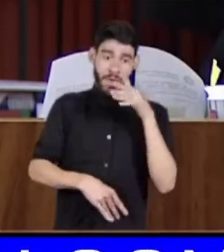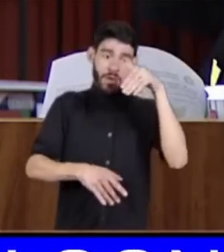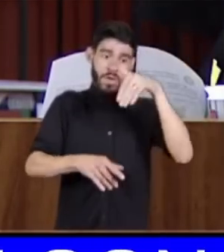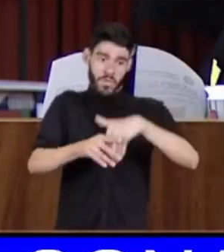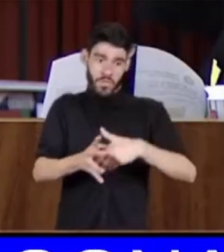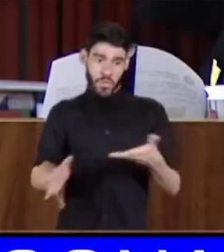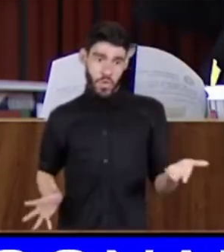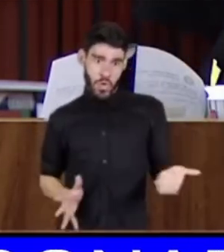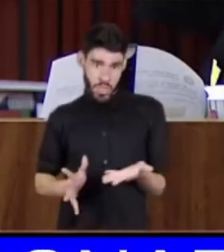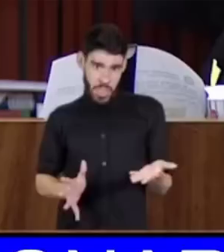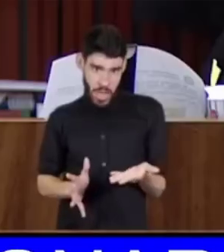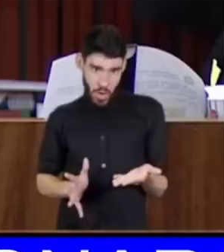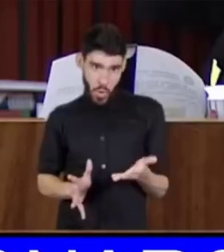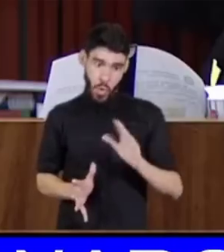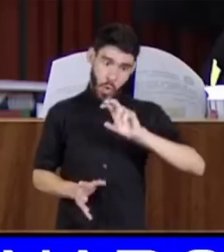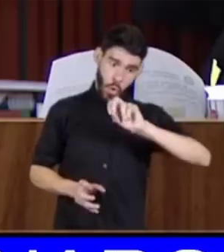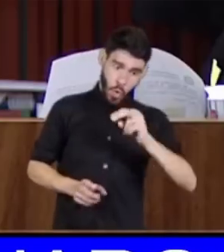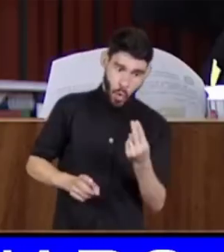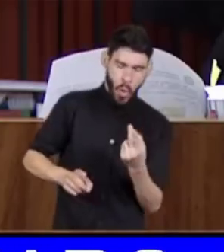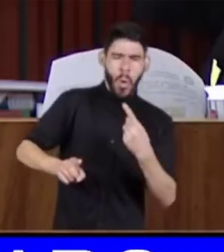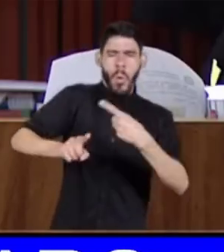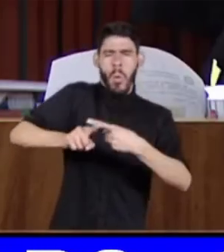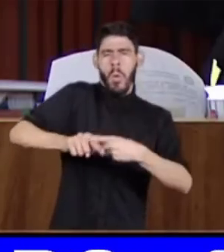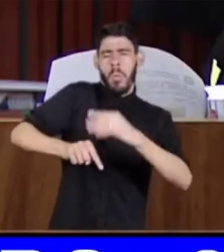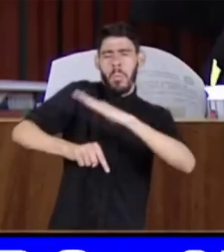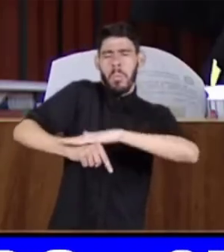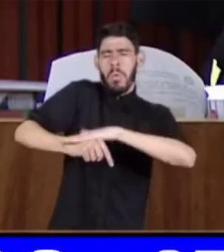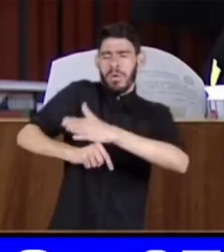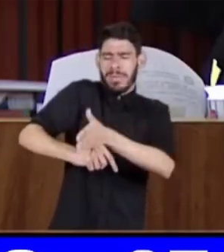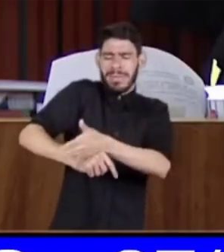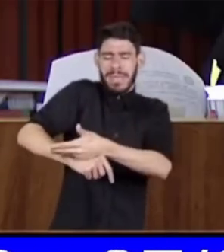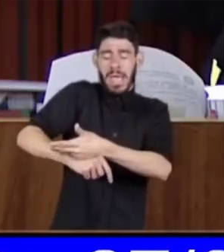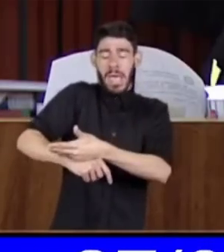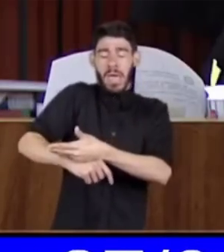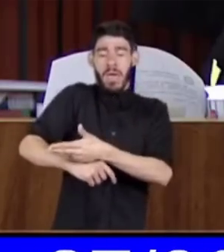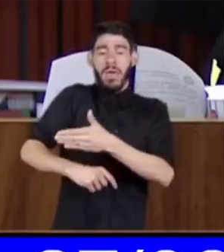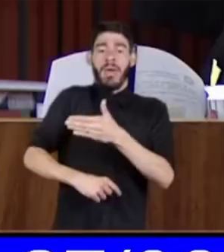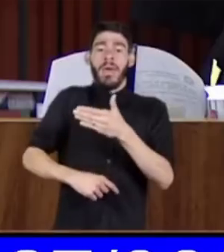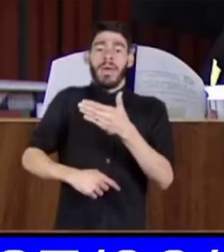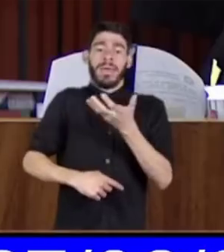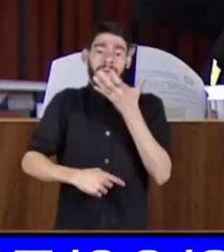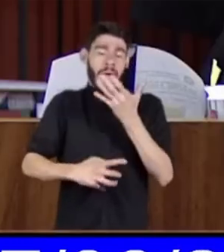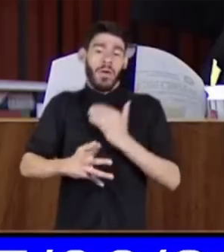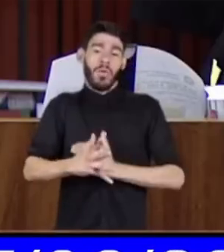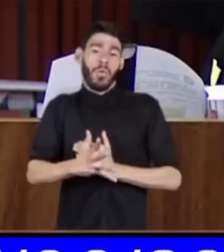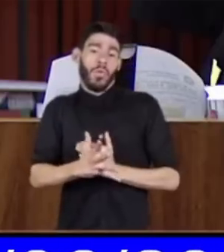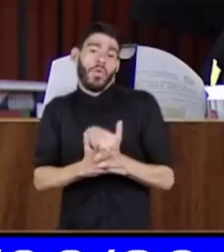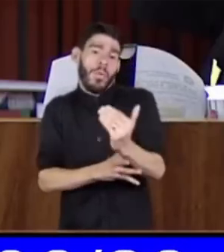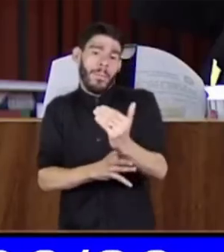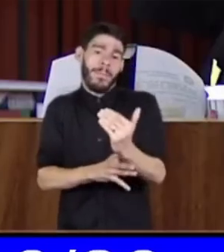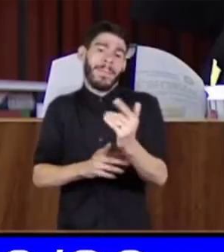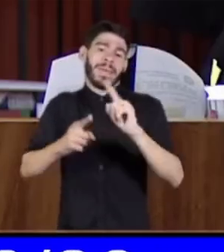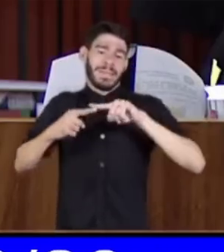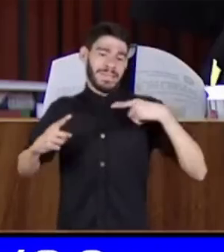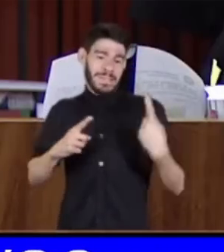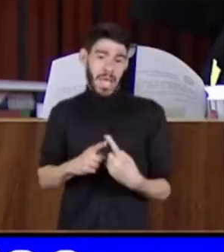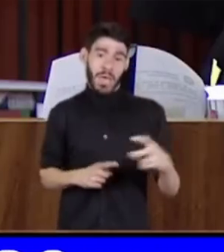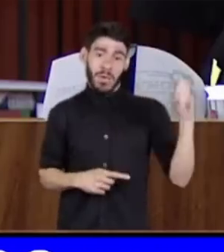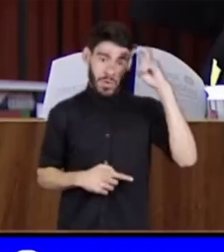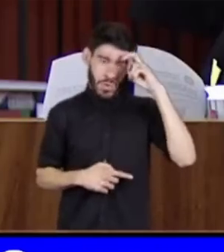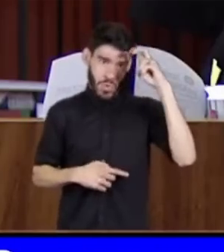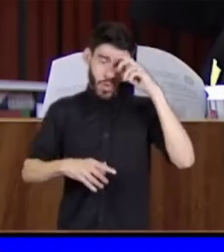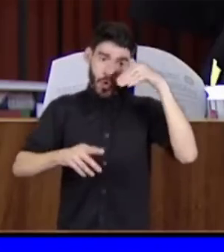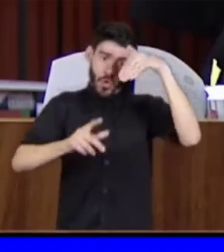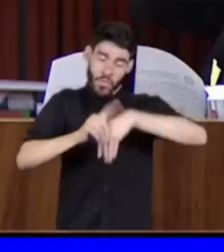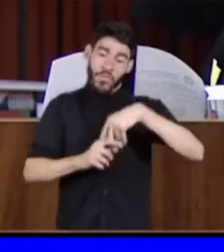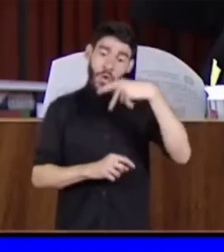hoje ou, em virtude do adiantado da hora, prefere que nós iniciemos a sessão de quinta-feira com o voto